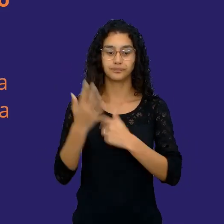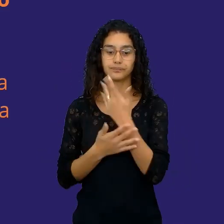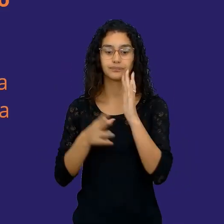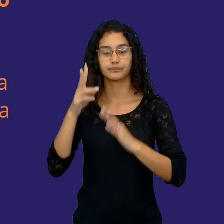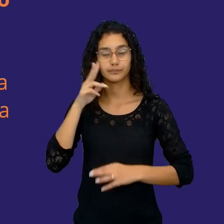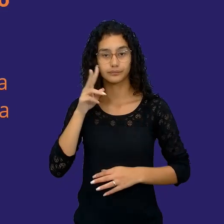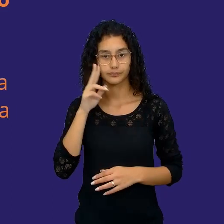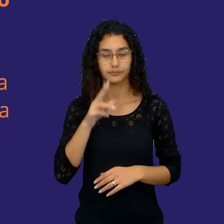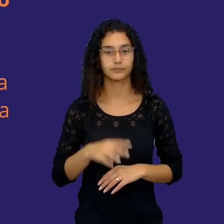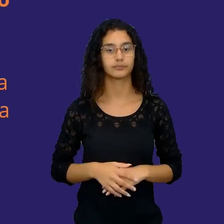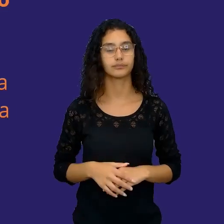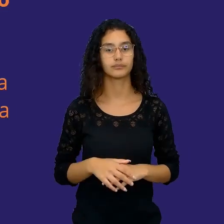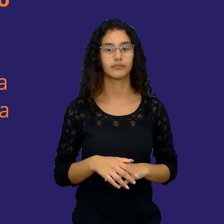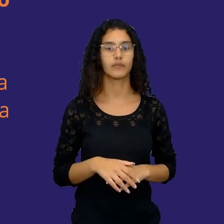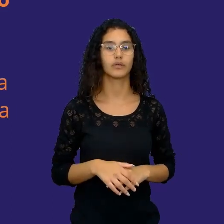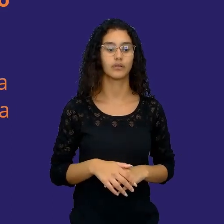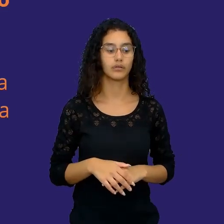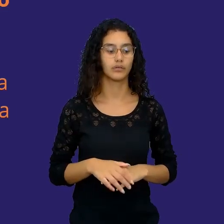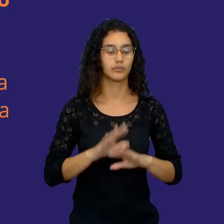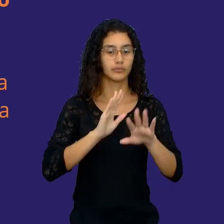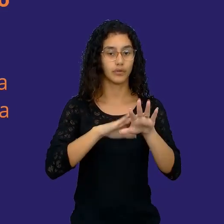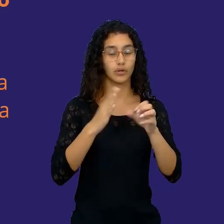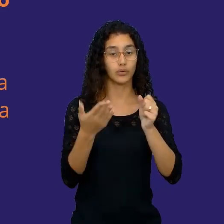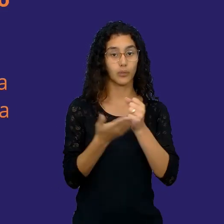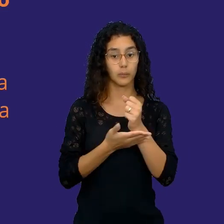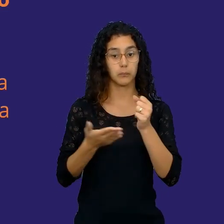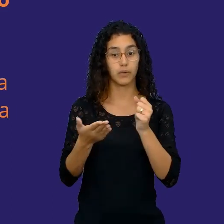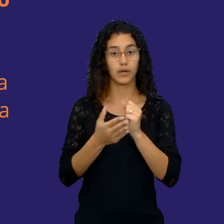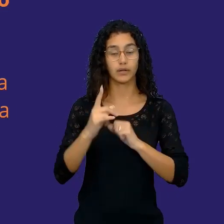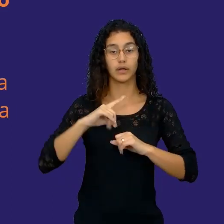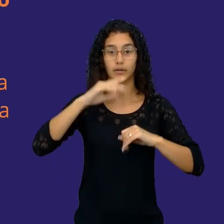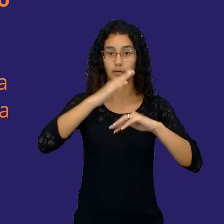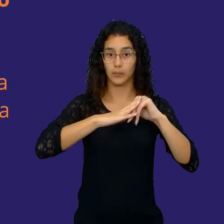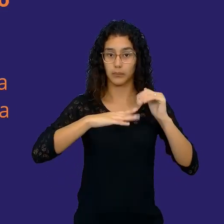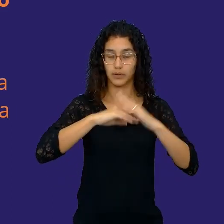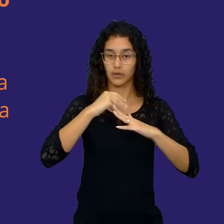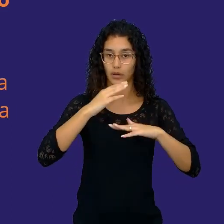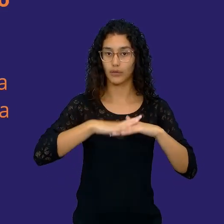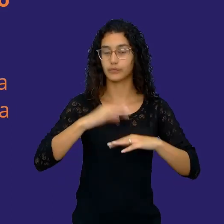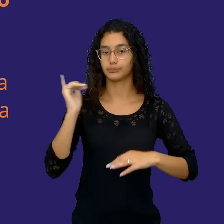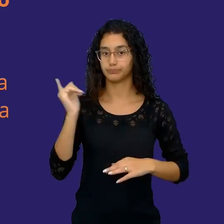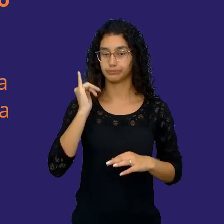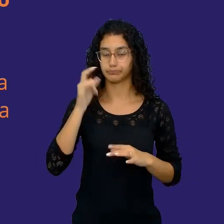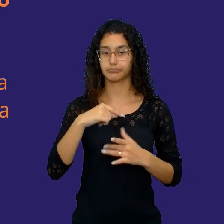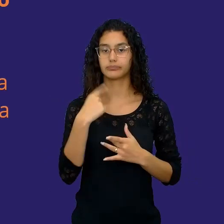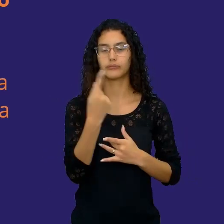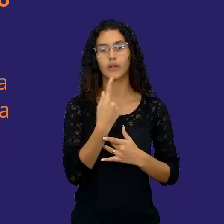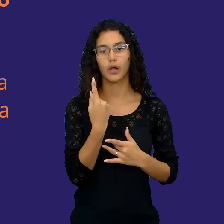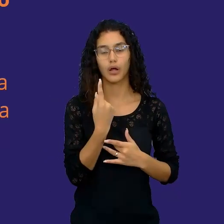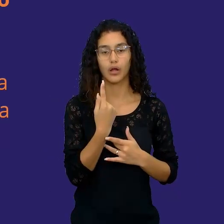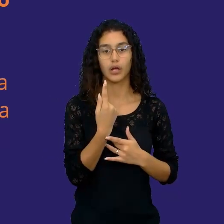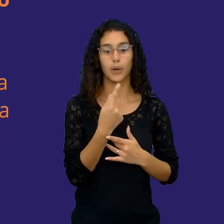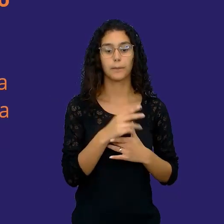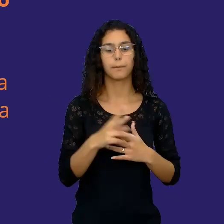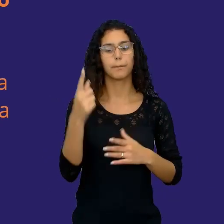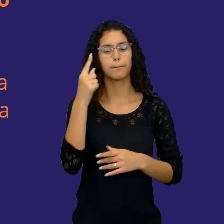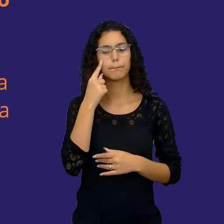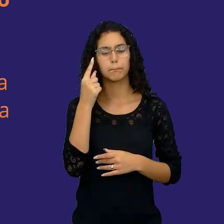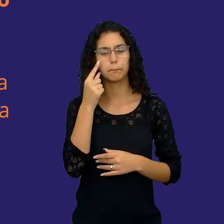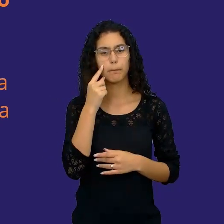que o Aprender Sempre ele foi construído com base na matriz de habilidades essenciais, né? Então, a gente